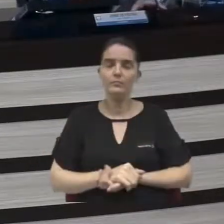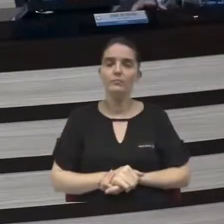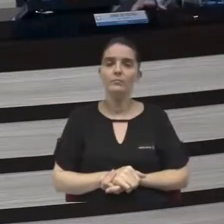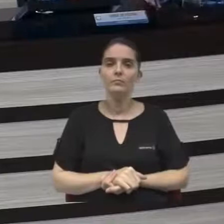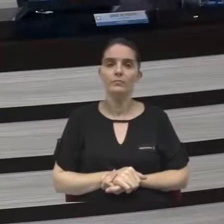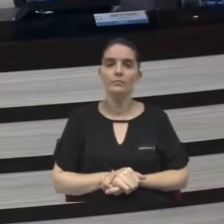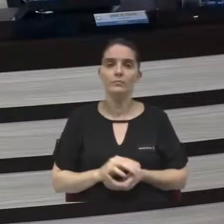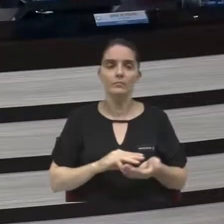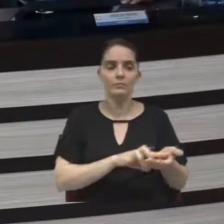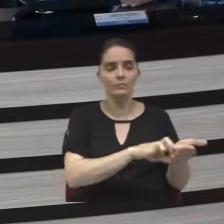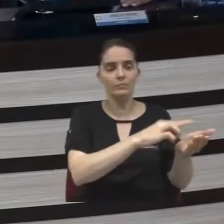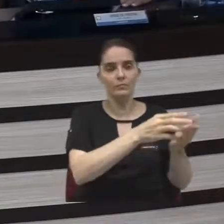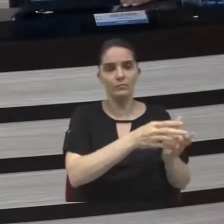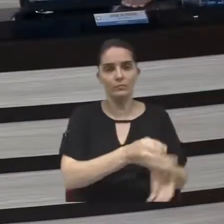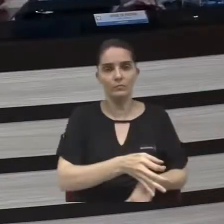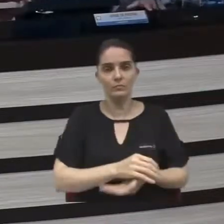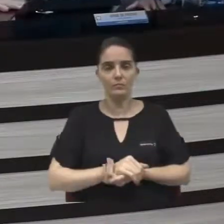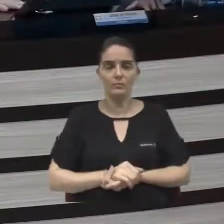Ao expediente.